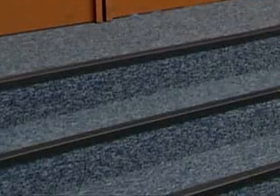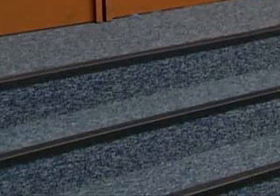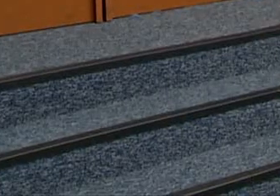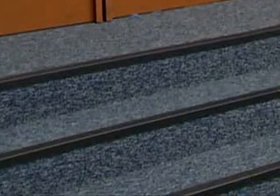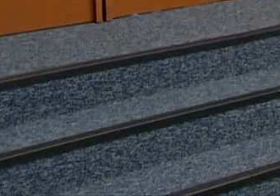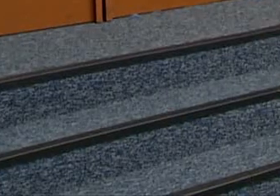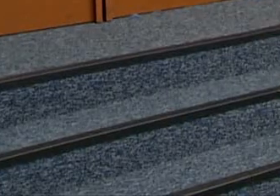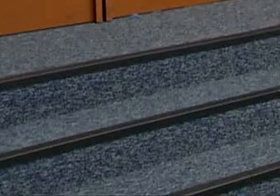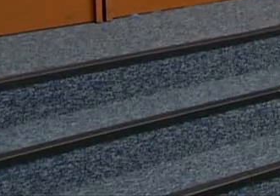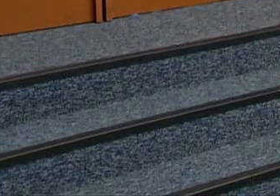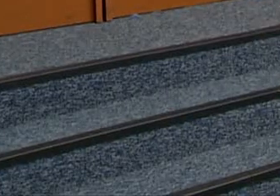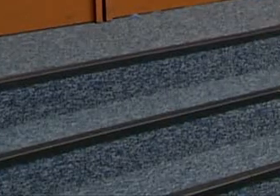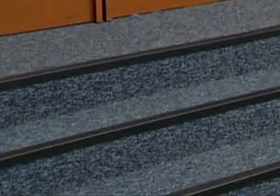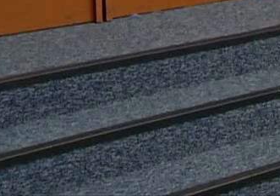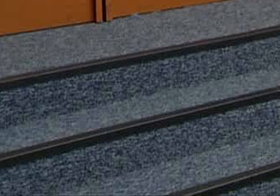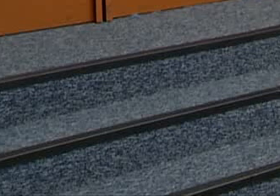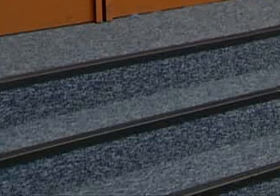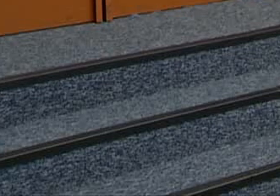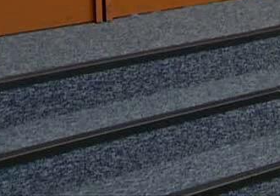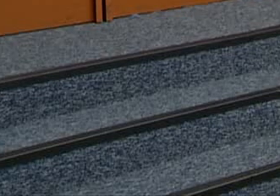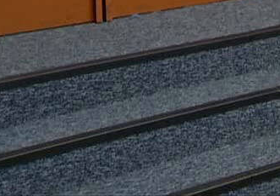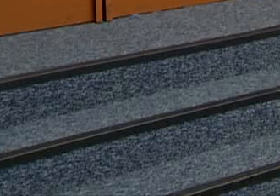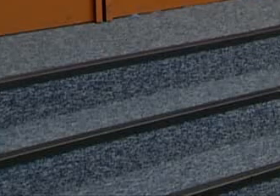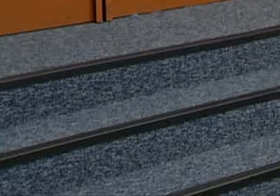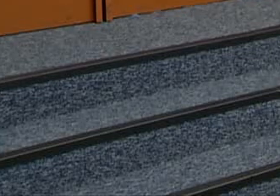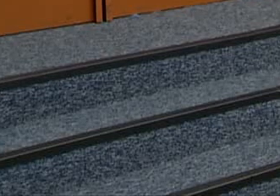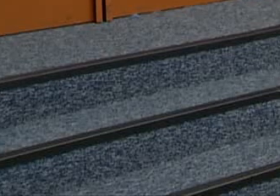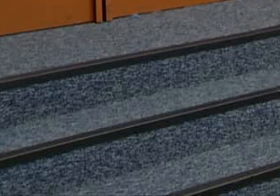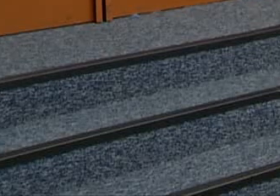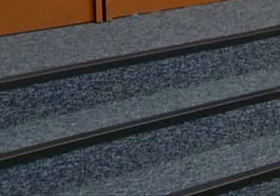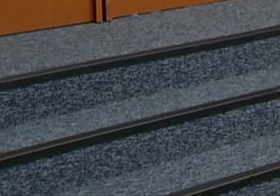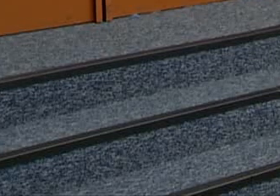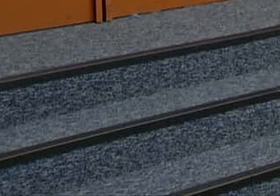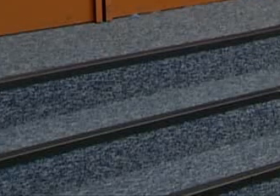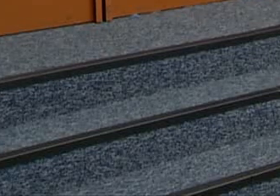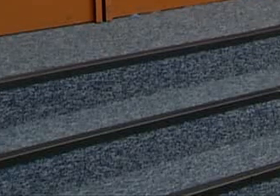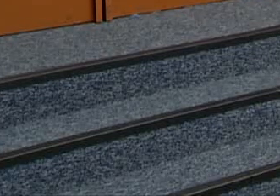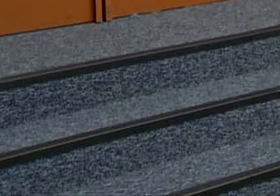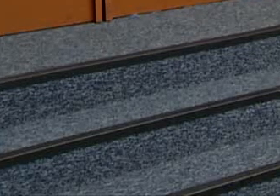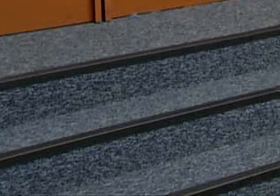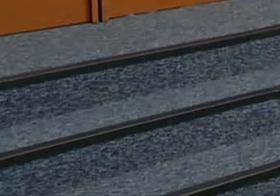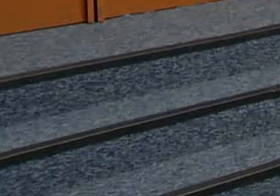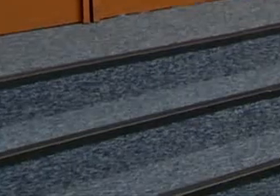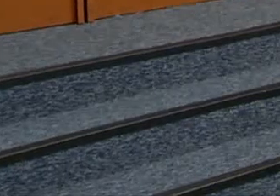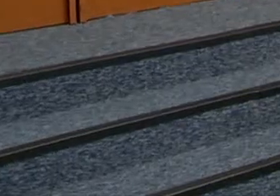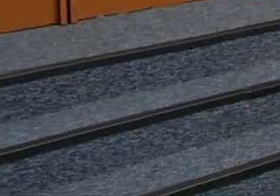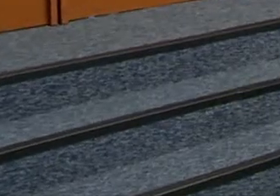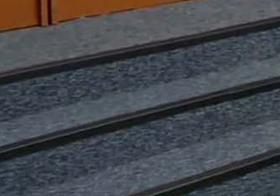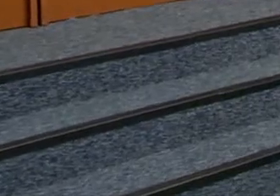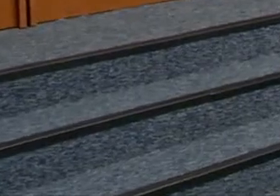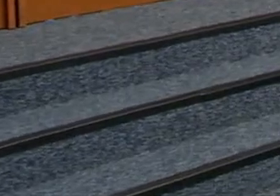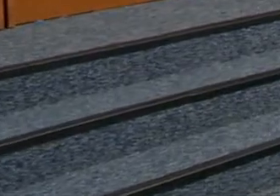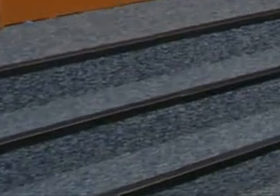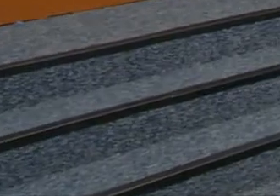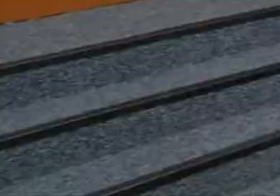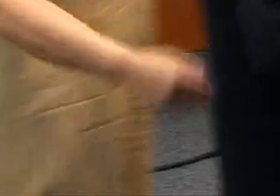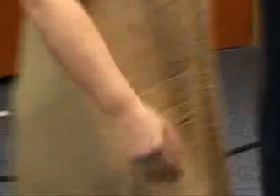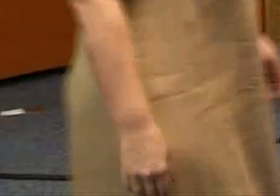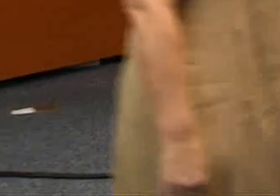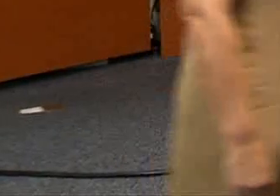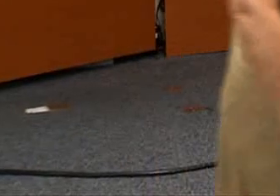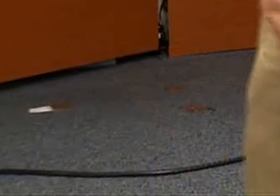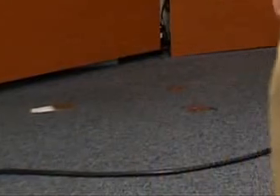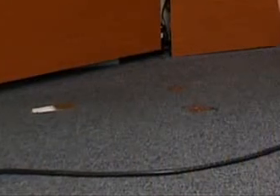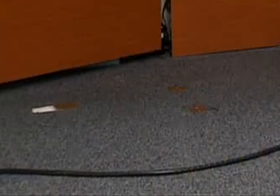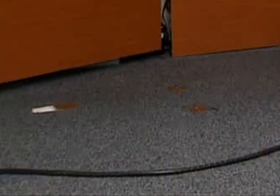Nascido em São Paulo, em 1948, o médico José Jarjura Jorge Júnior é filho do casal Dirce Riso Jorge e